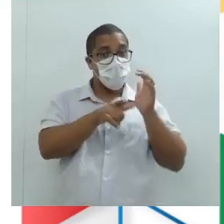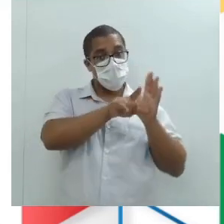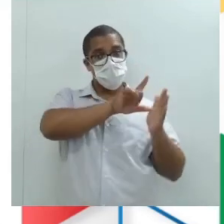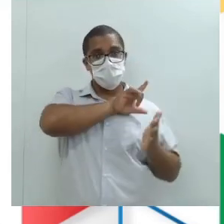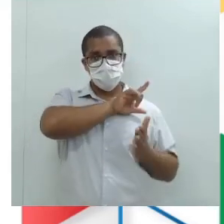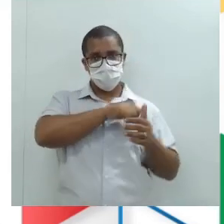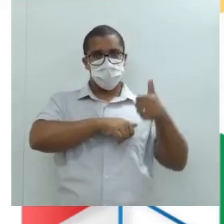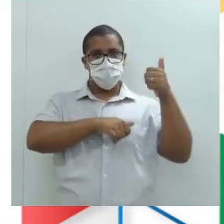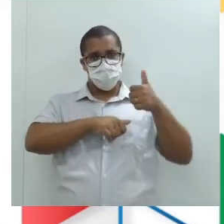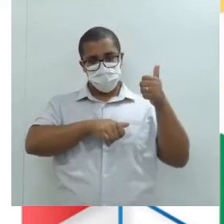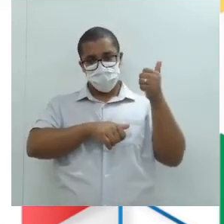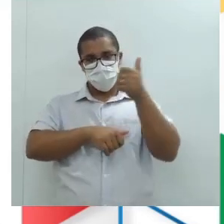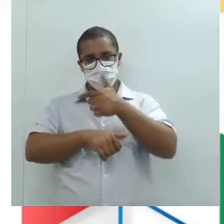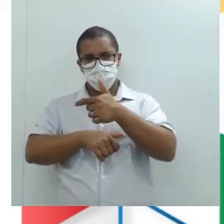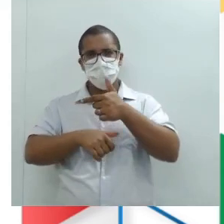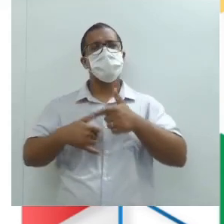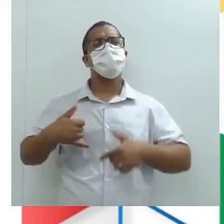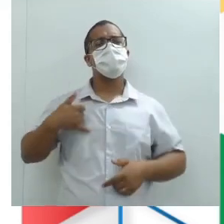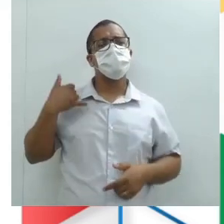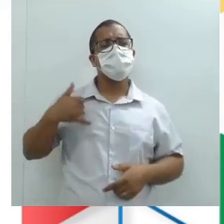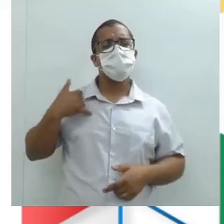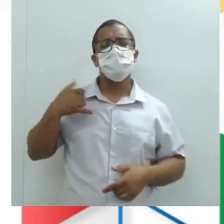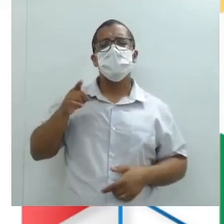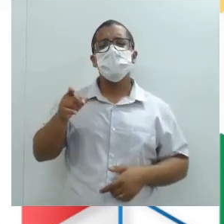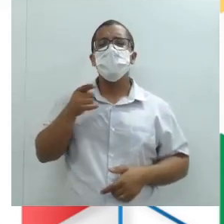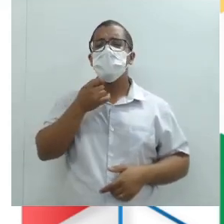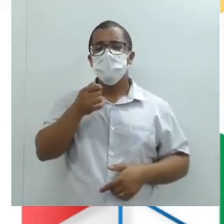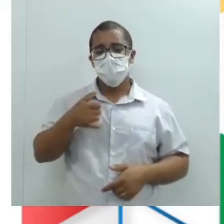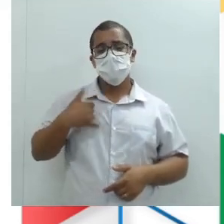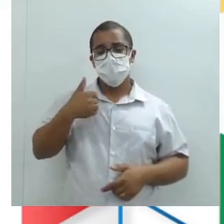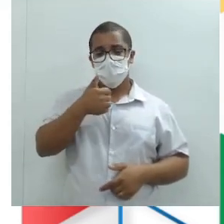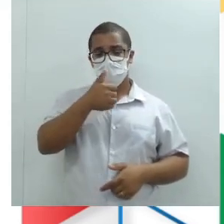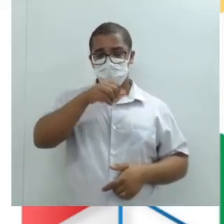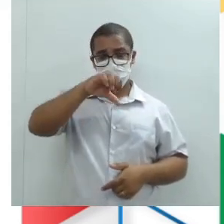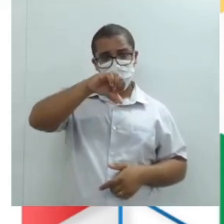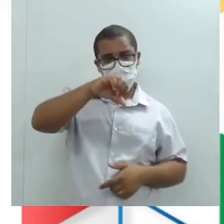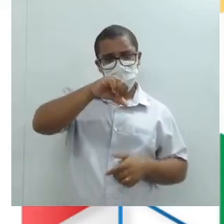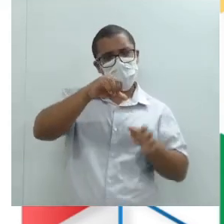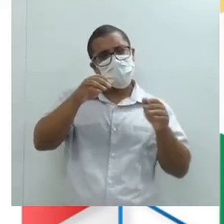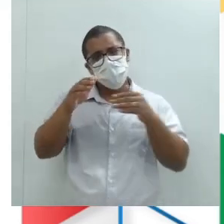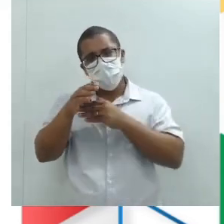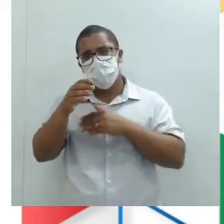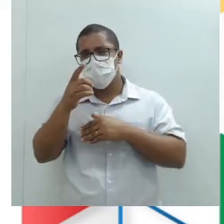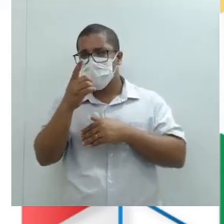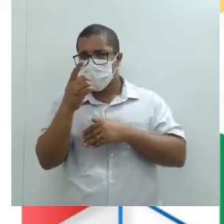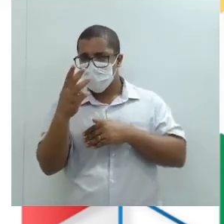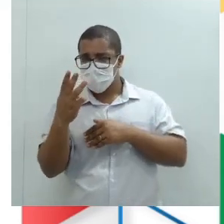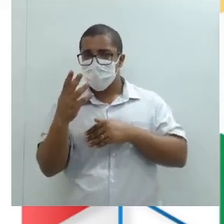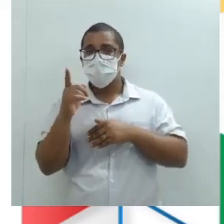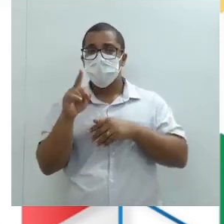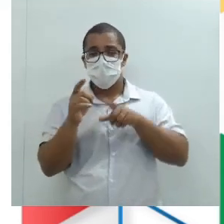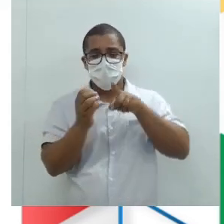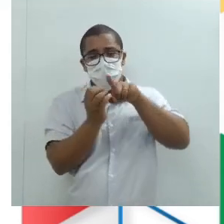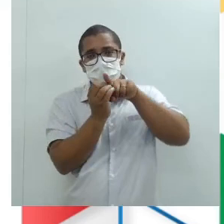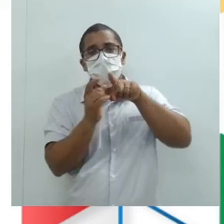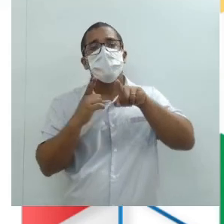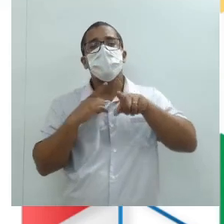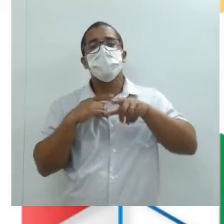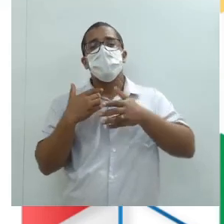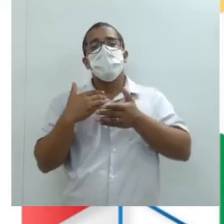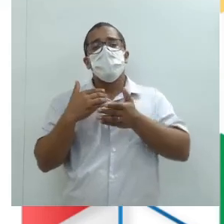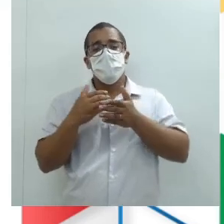meninas, entre os 9 e os 13 anos. Os testículos, ele aumentam a produção ali